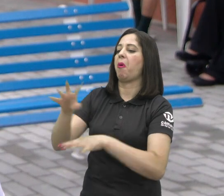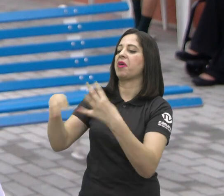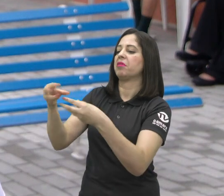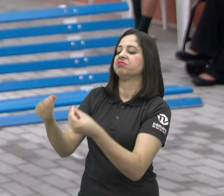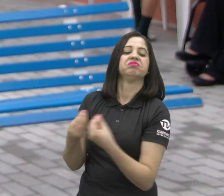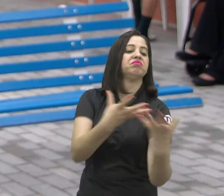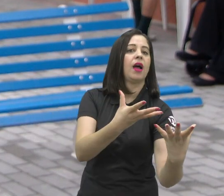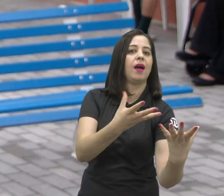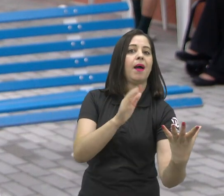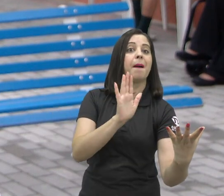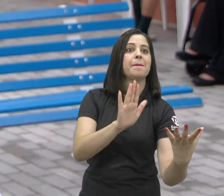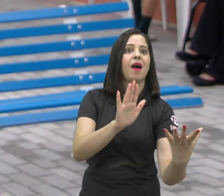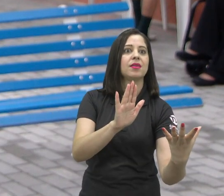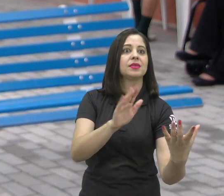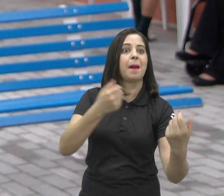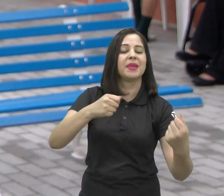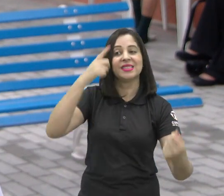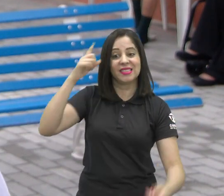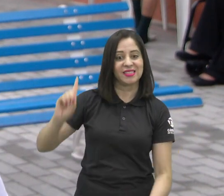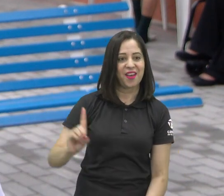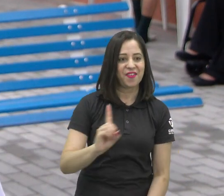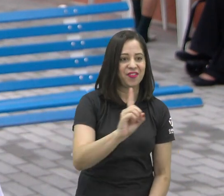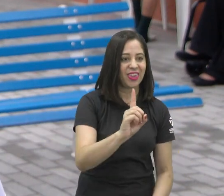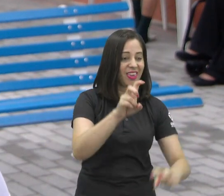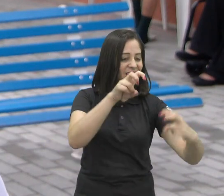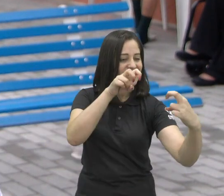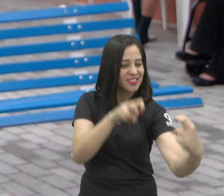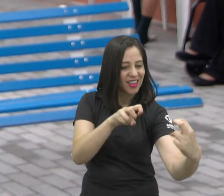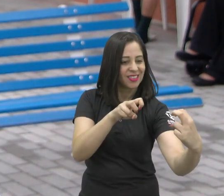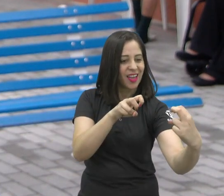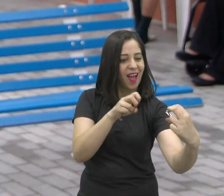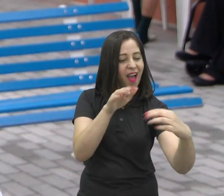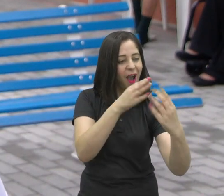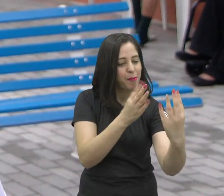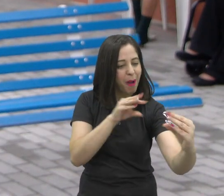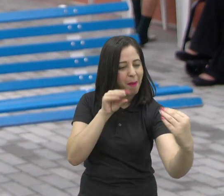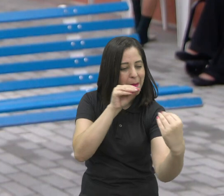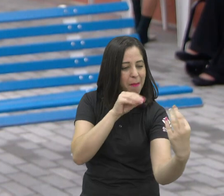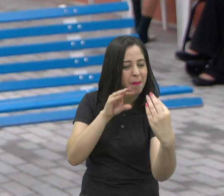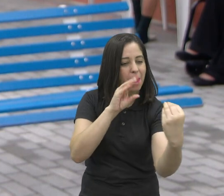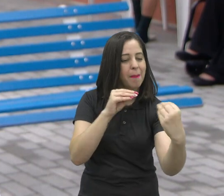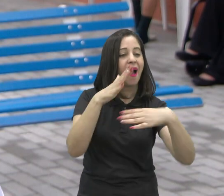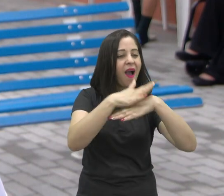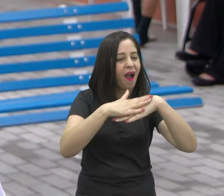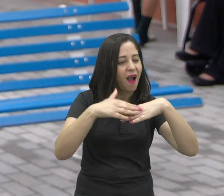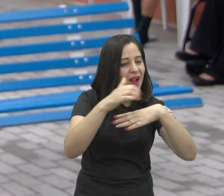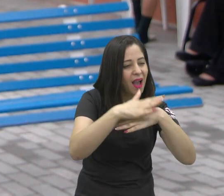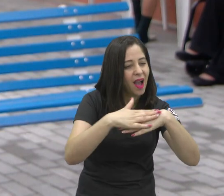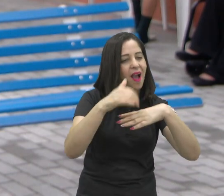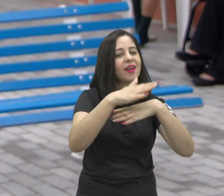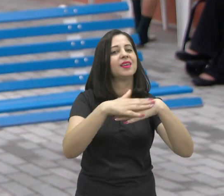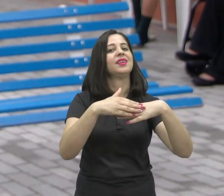lá, compra, entrega. Mais difícil é a pessoa que vem, que escuta o idoso, que dá carinho para o idoso, que